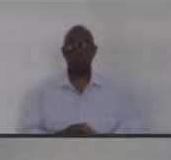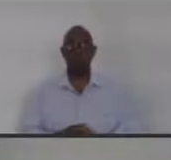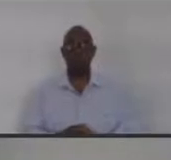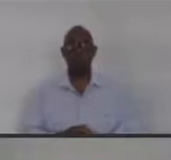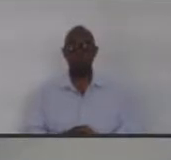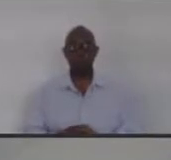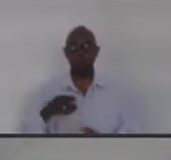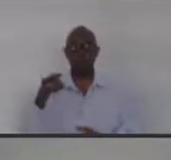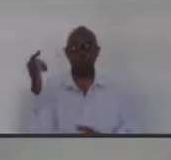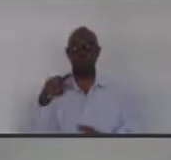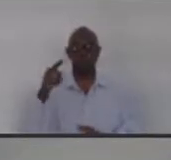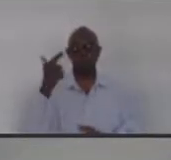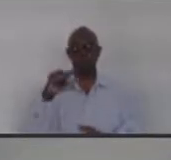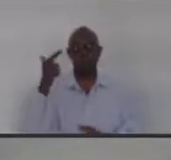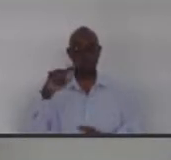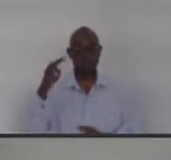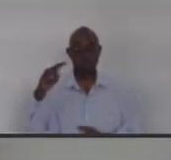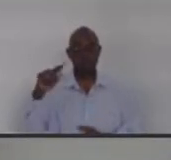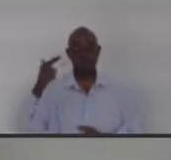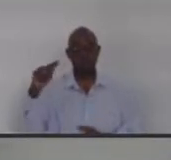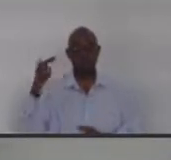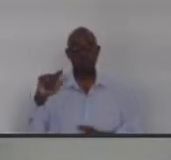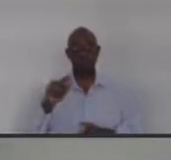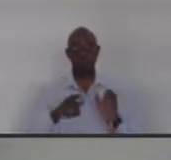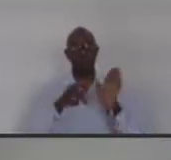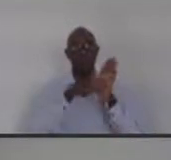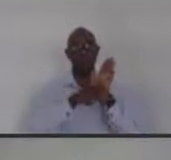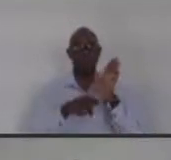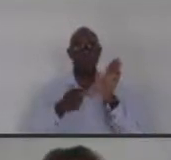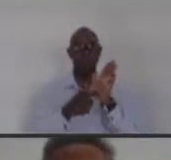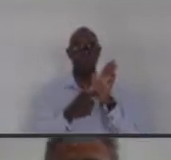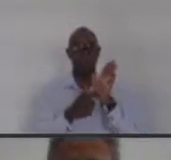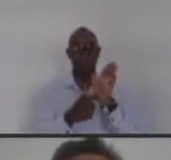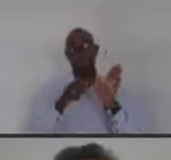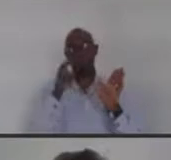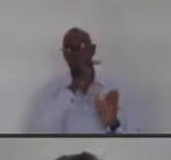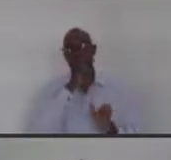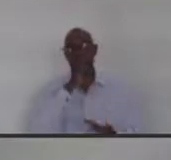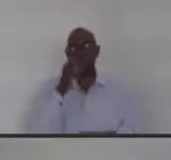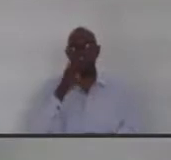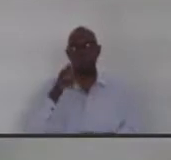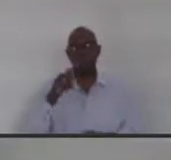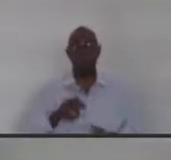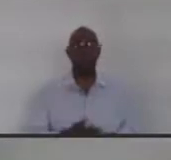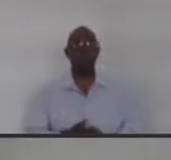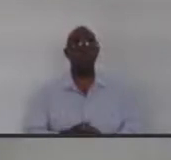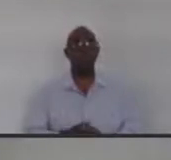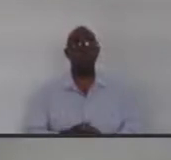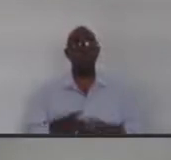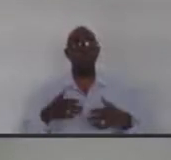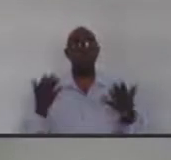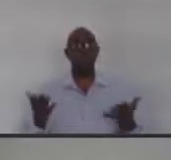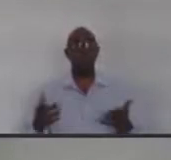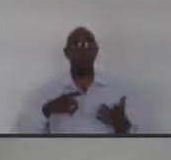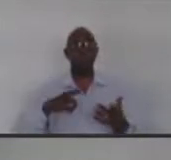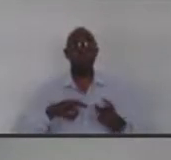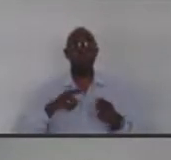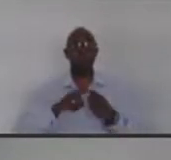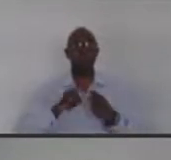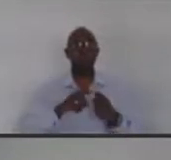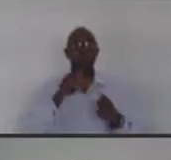Não tendo nenhum vereador para colocar projeto de lei em regime de urgência, temos o pedido de urgência do